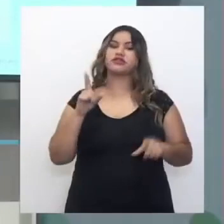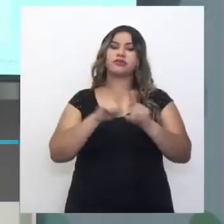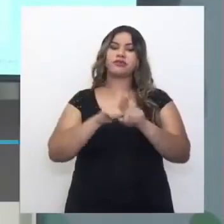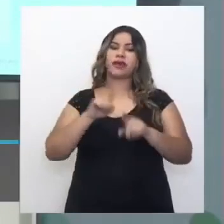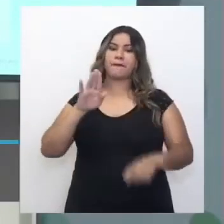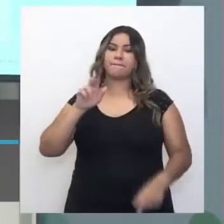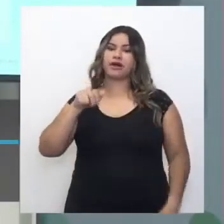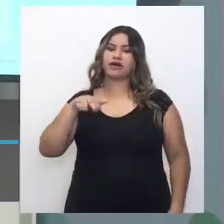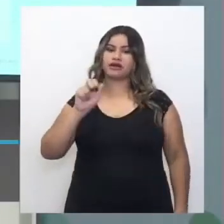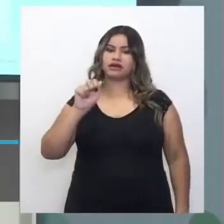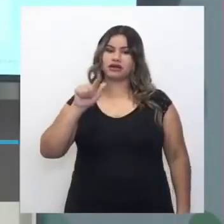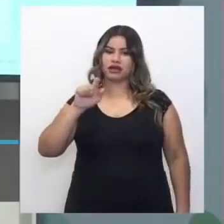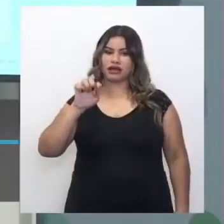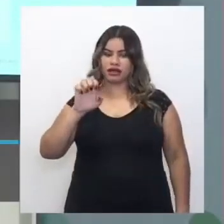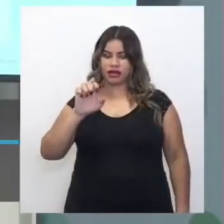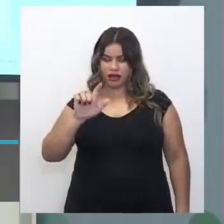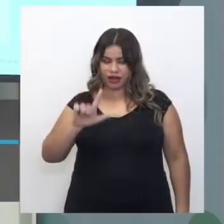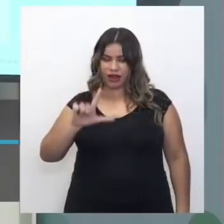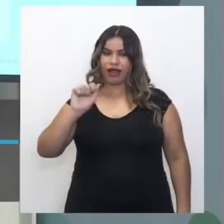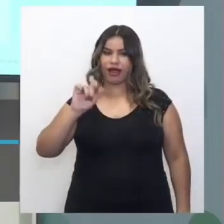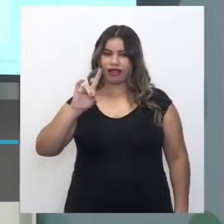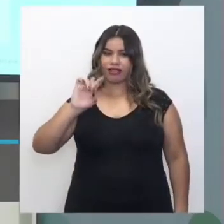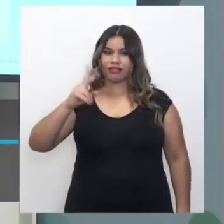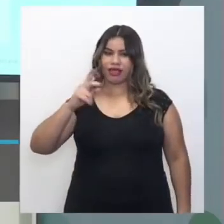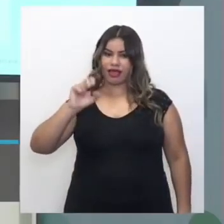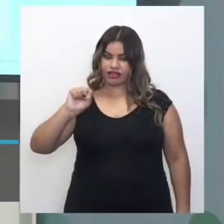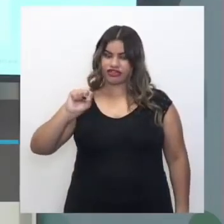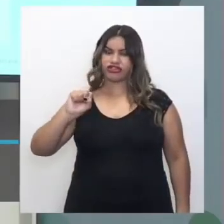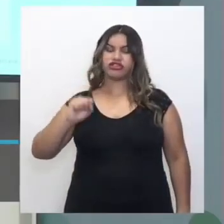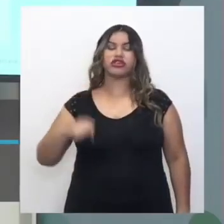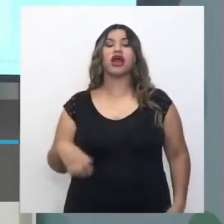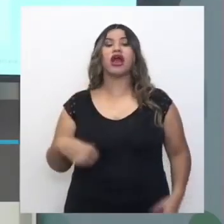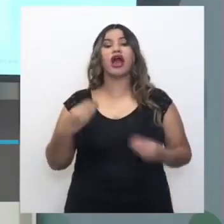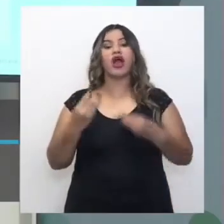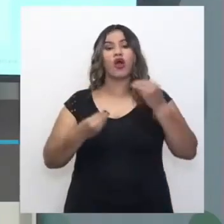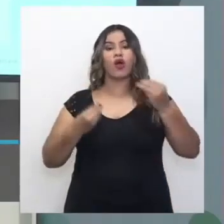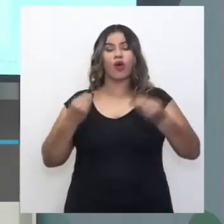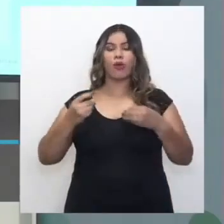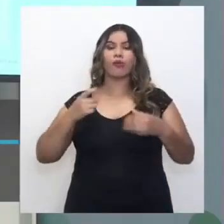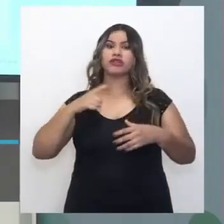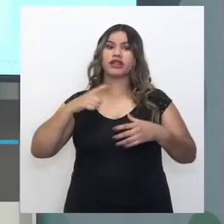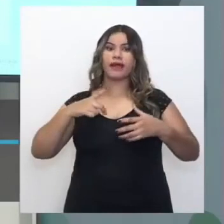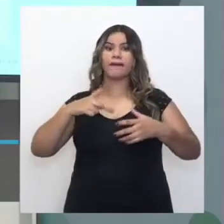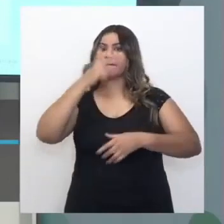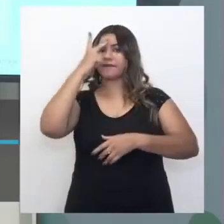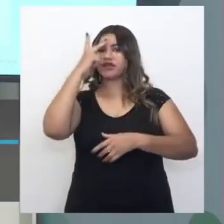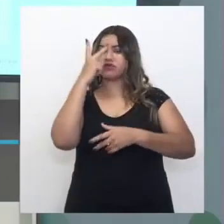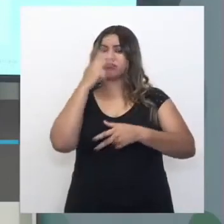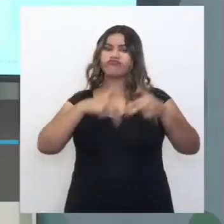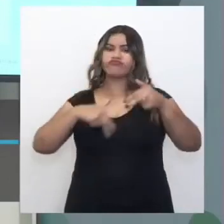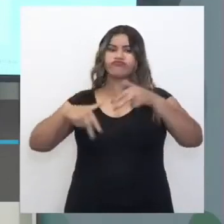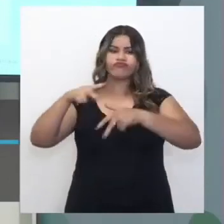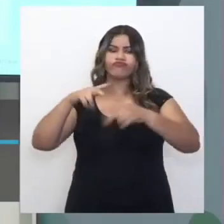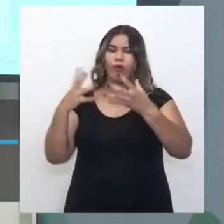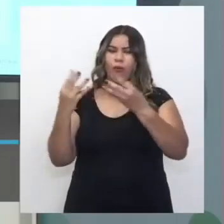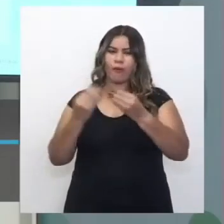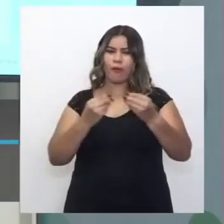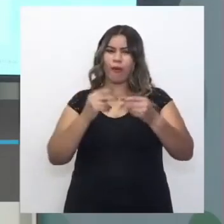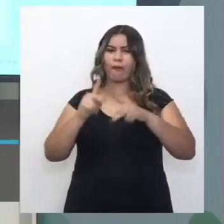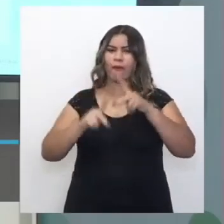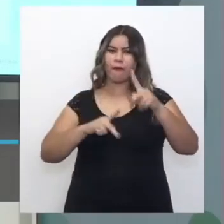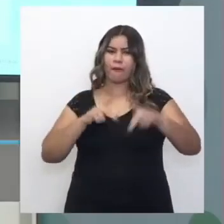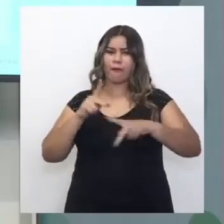nessa relação. Então é conhecido aí como formigueiro humano pela quantidade que nós temos desta população, tá certo?